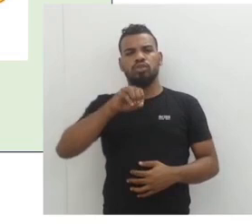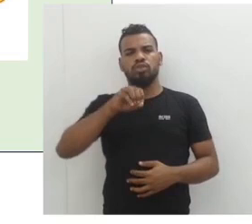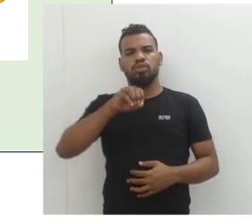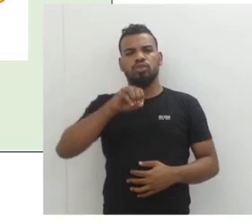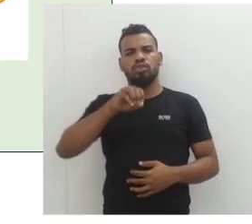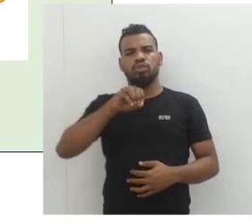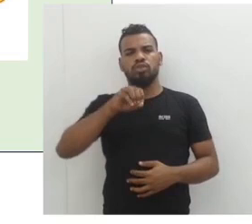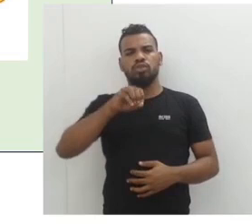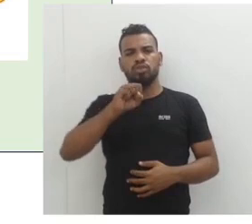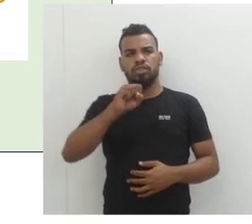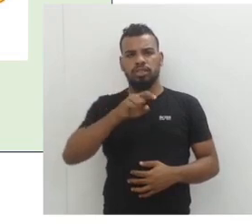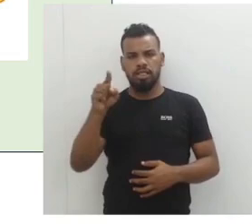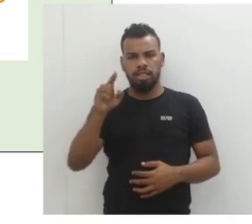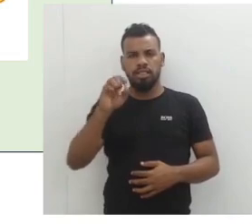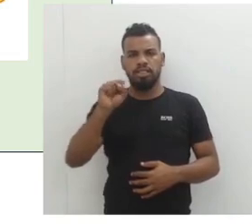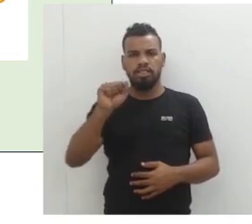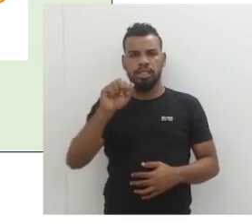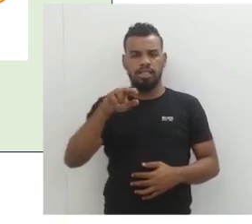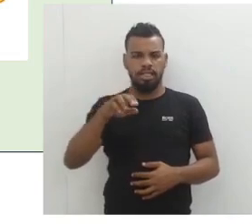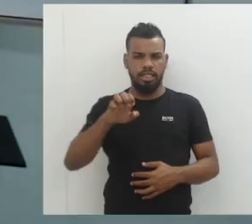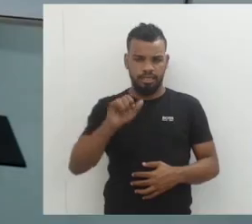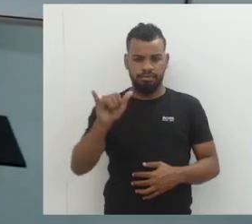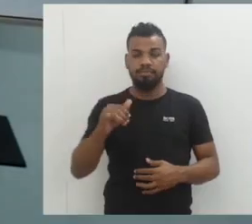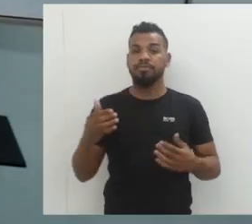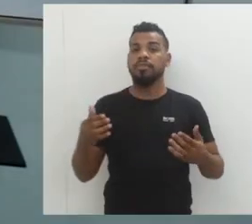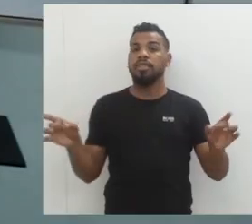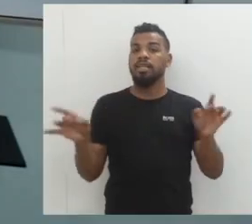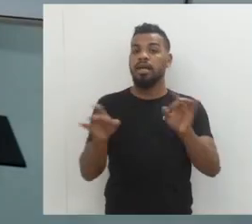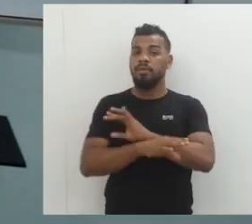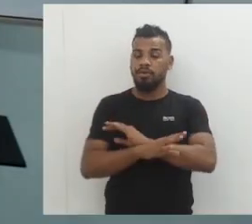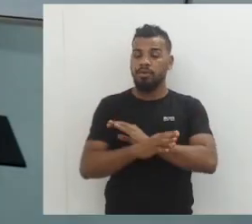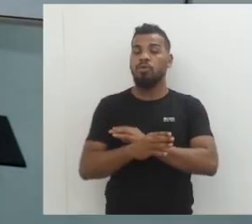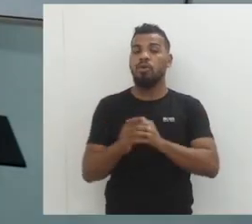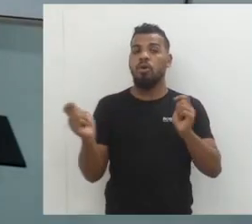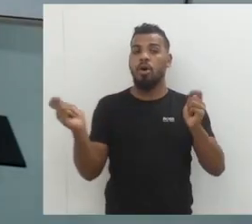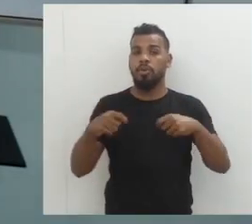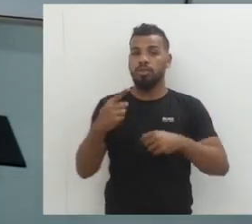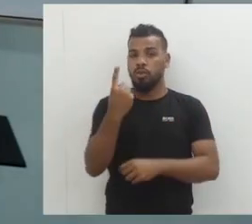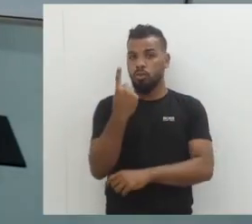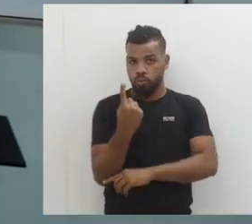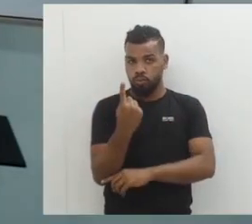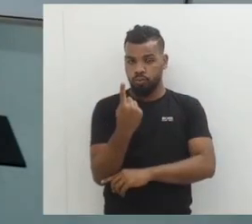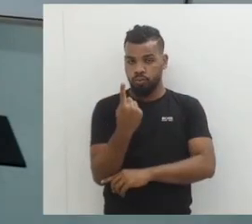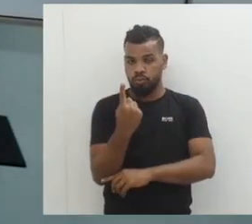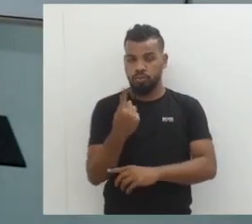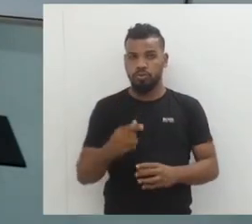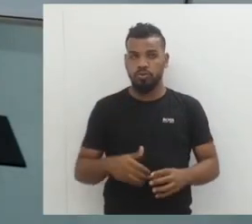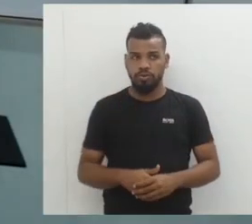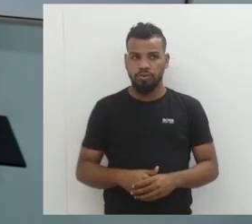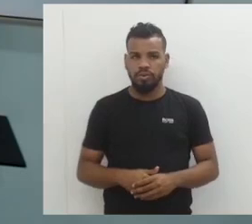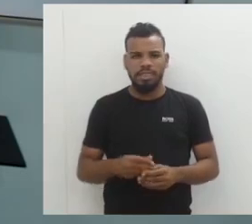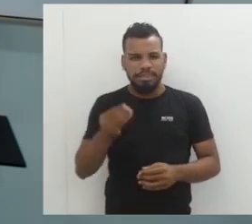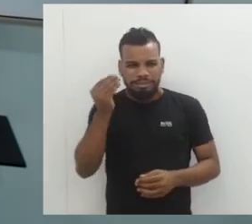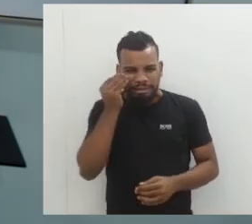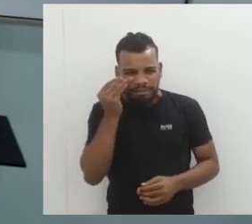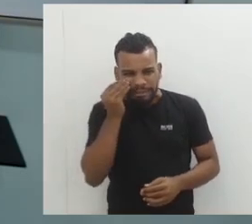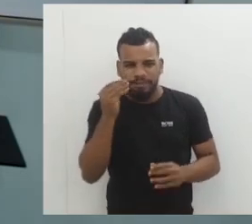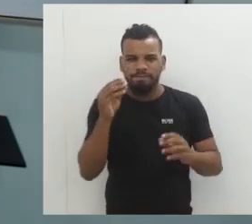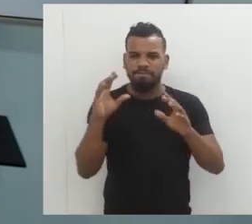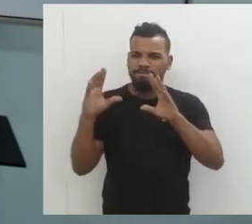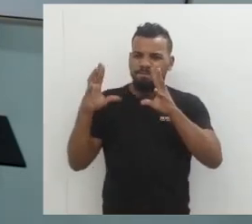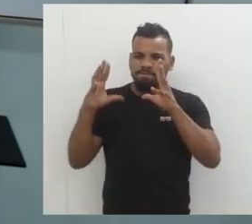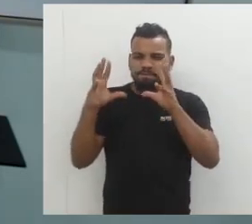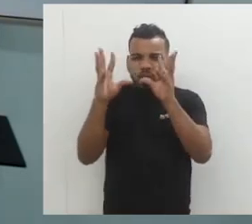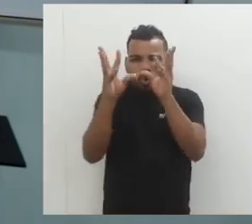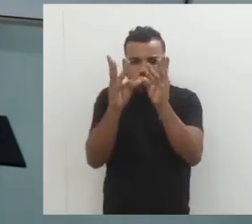de mão acenando. Terminamos a nossa competência 1. Tentei